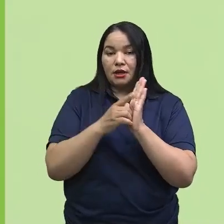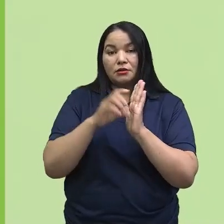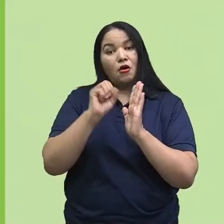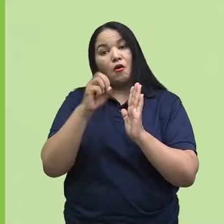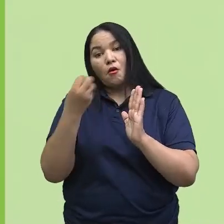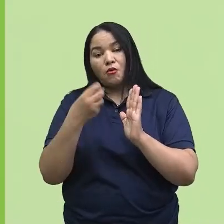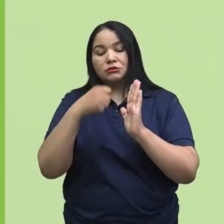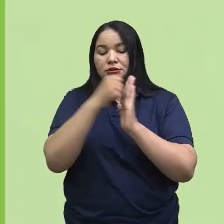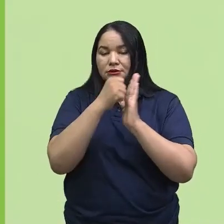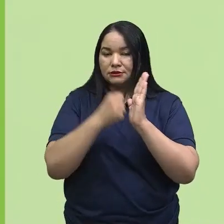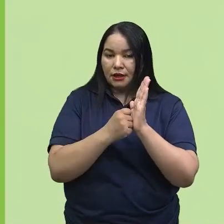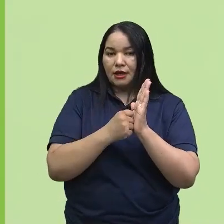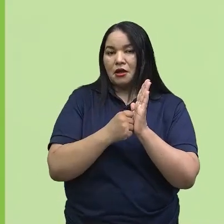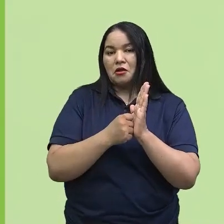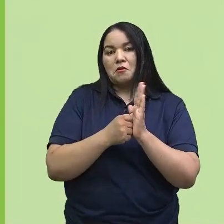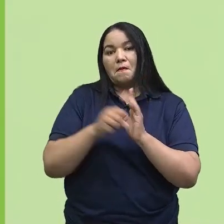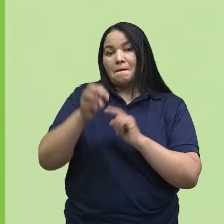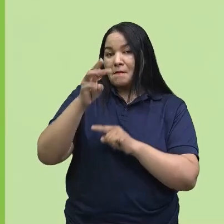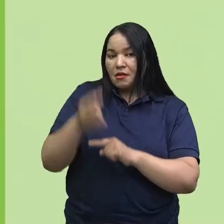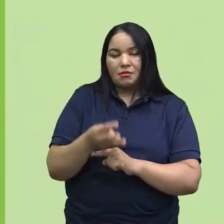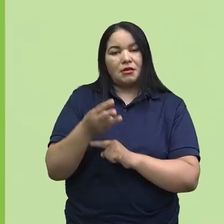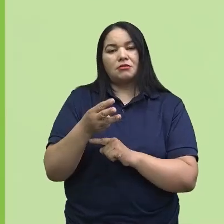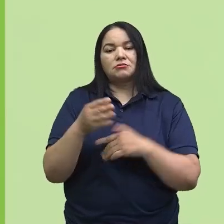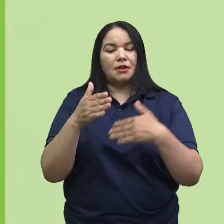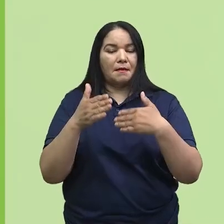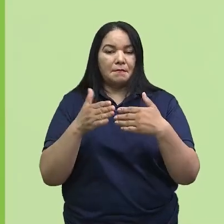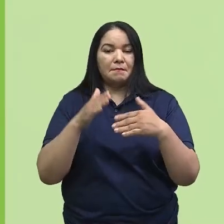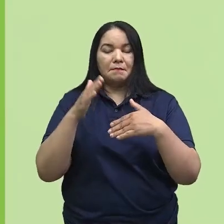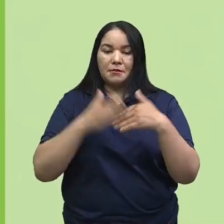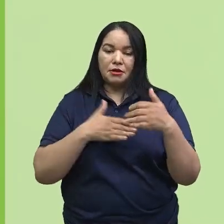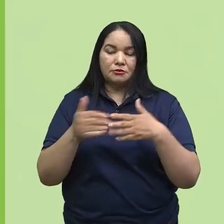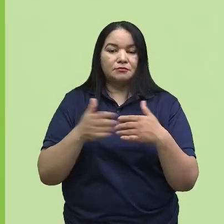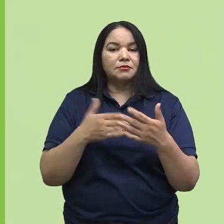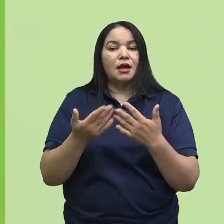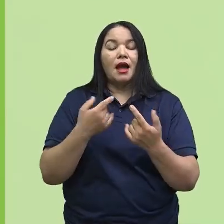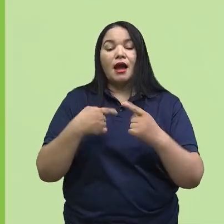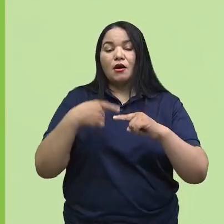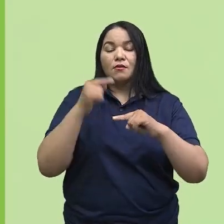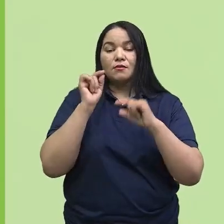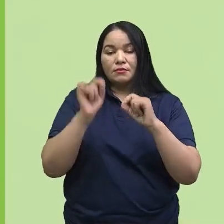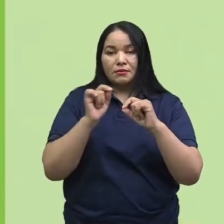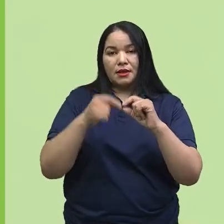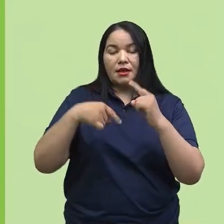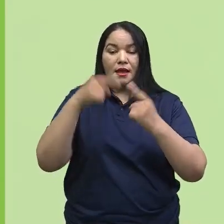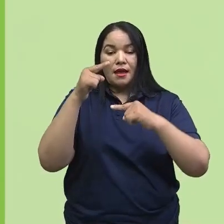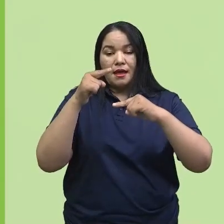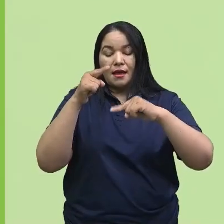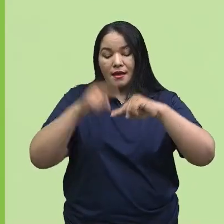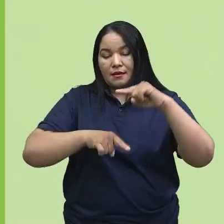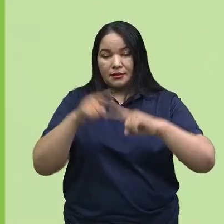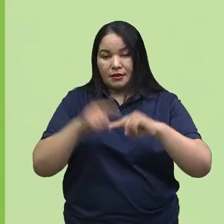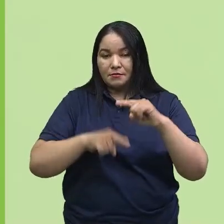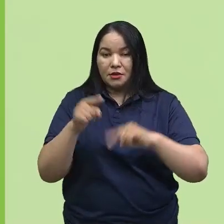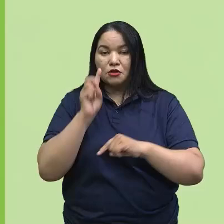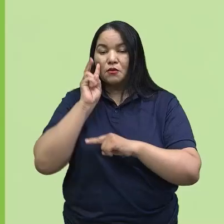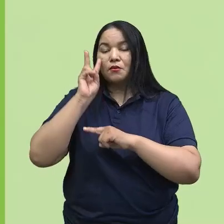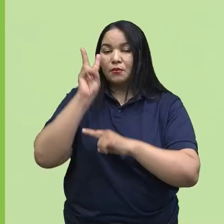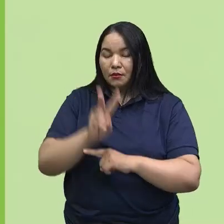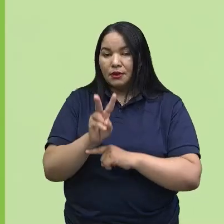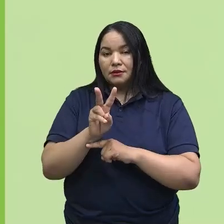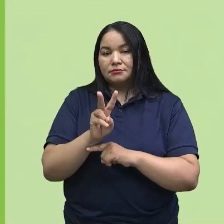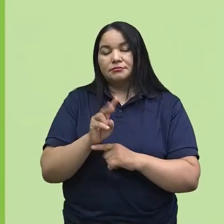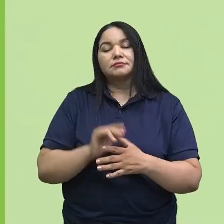tá? Então vai depender muito aí do elemento que a gente está observando, né, desse radioisótopo que está